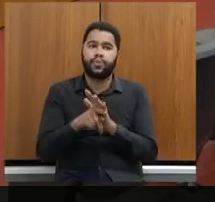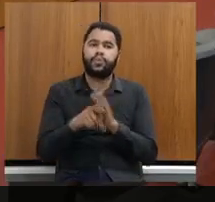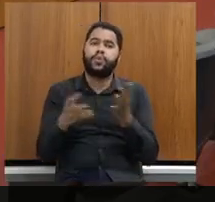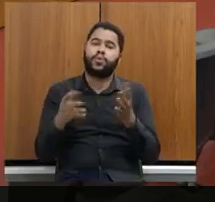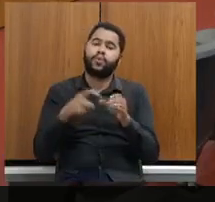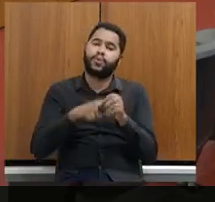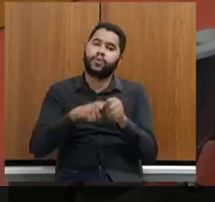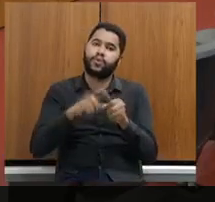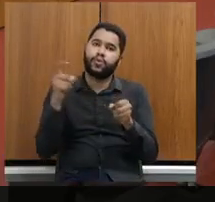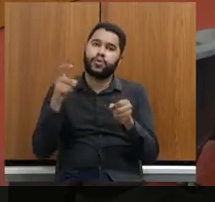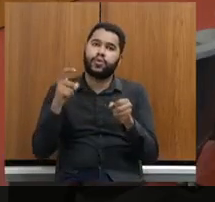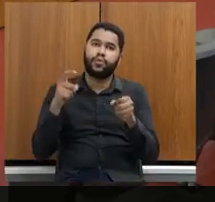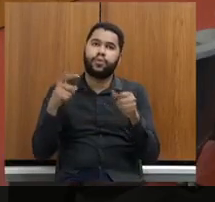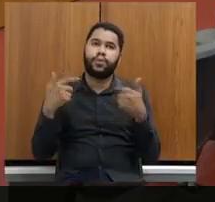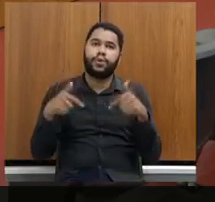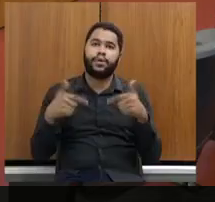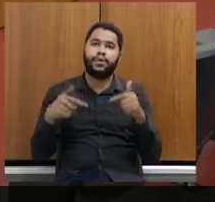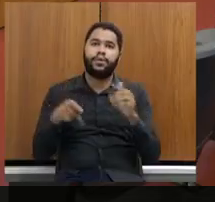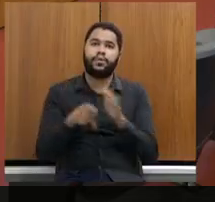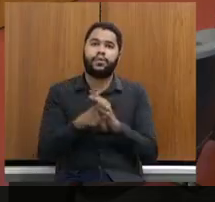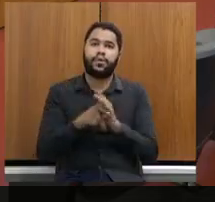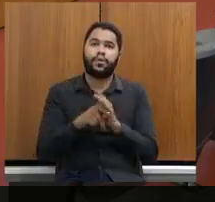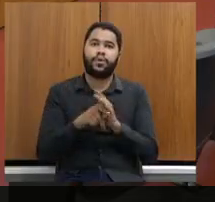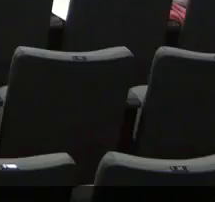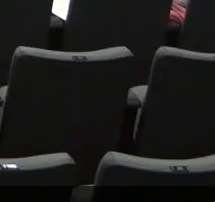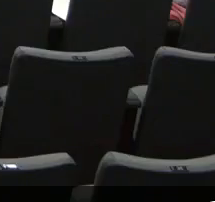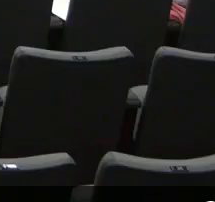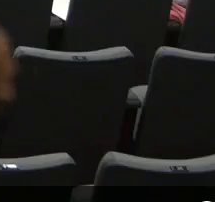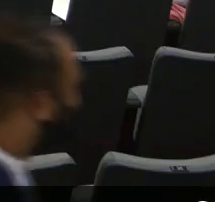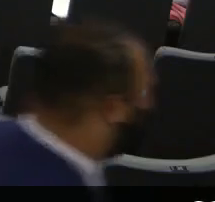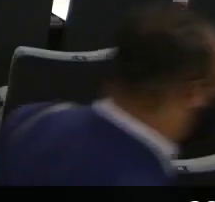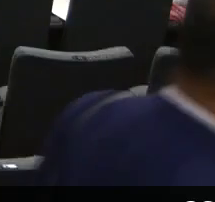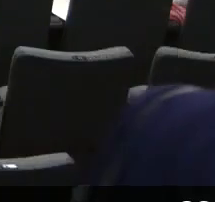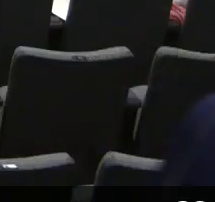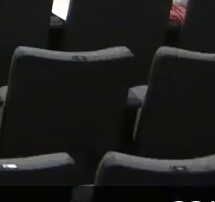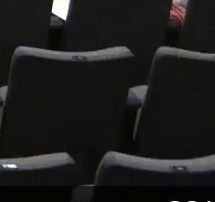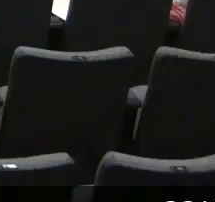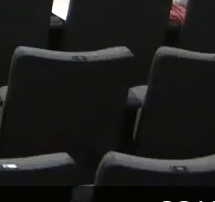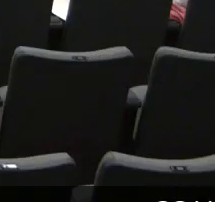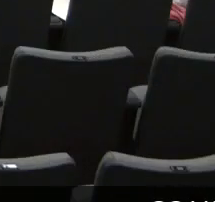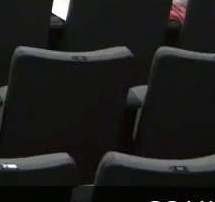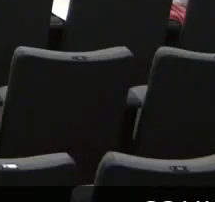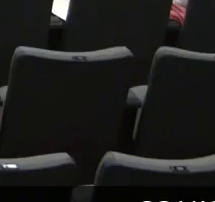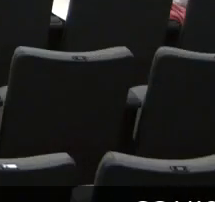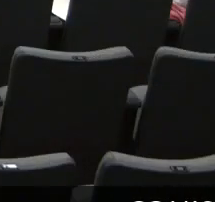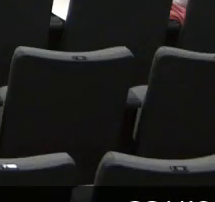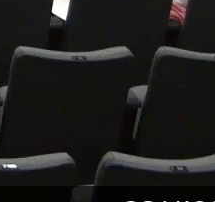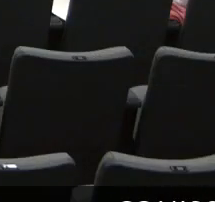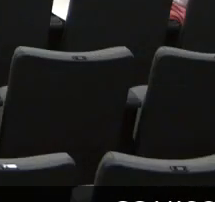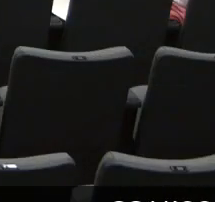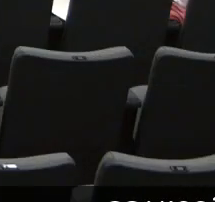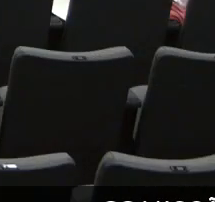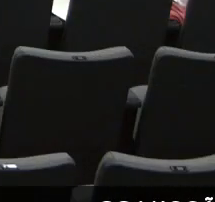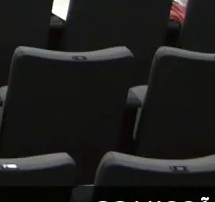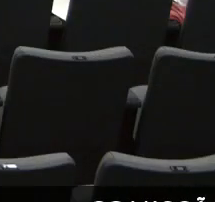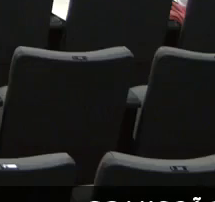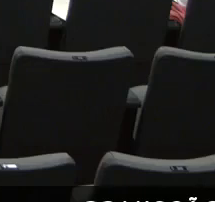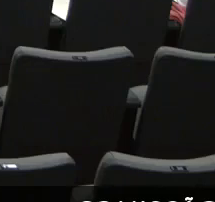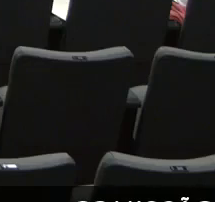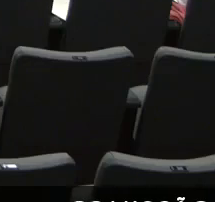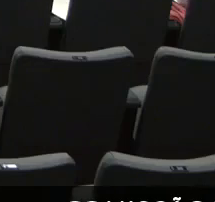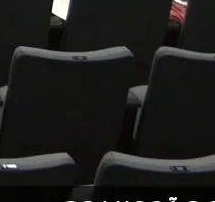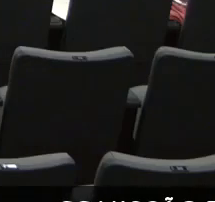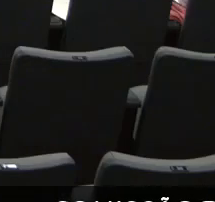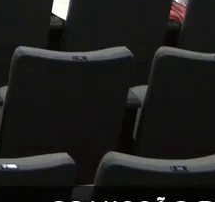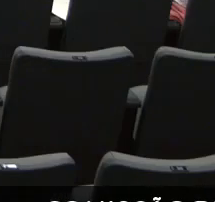suspende os trabalhos para sair do Doutor Joaquim Vaz pelo e-mail funcional do Estado 99/2019 por ele o secretário